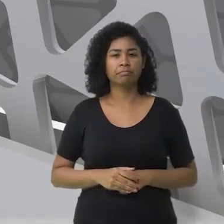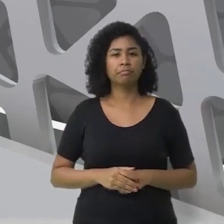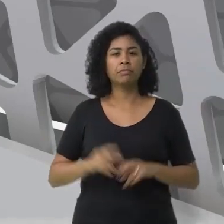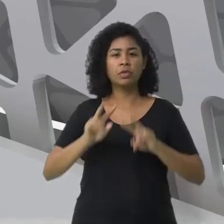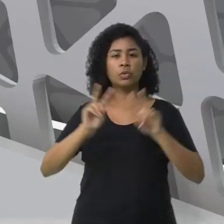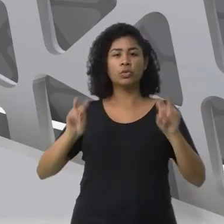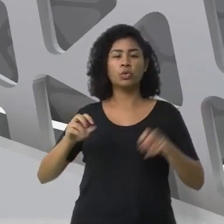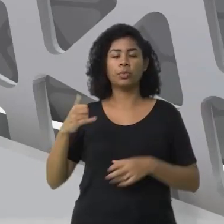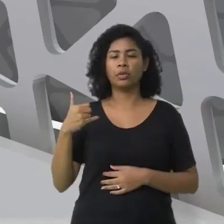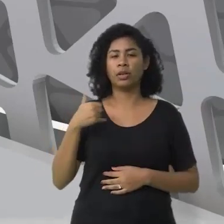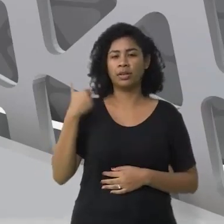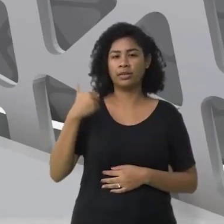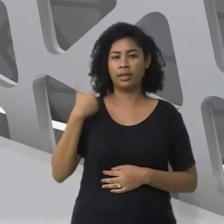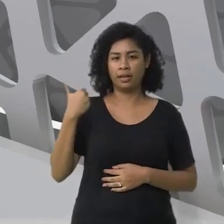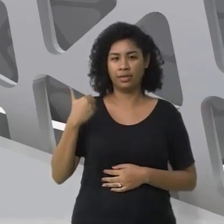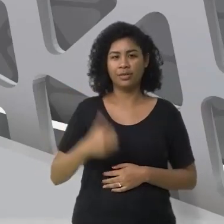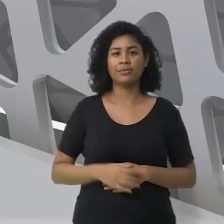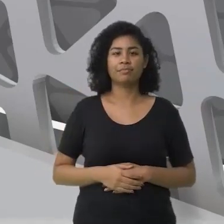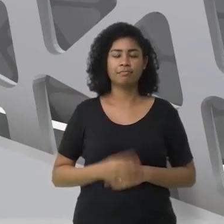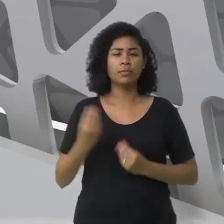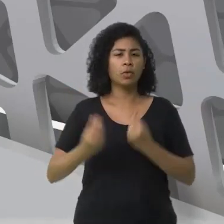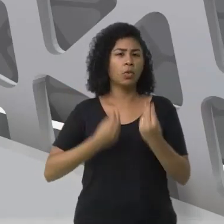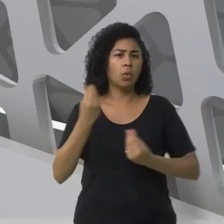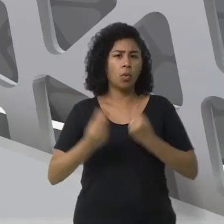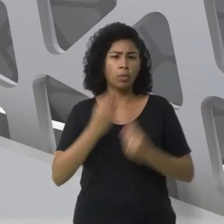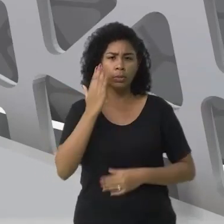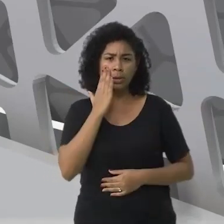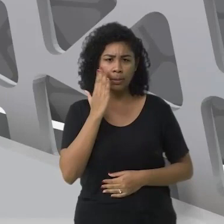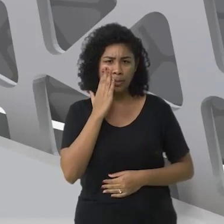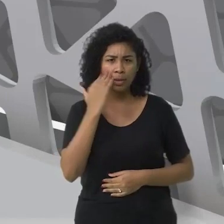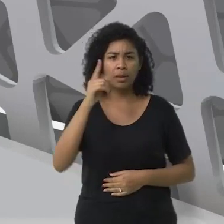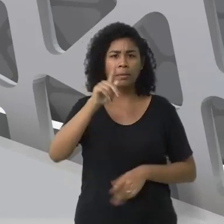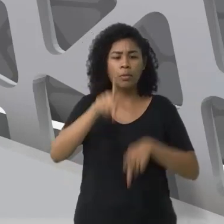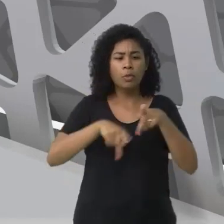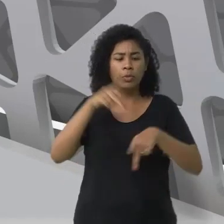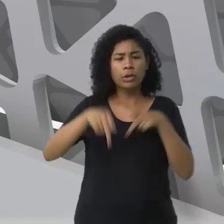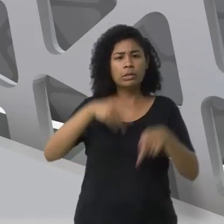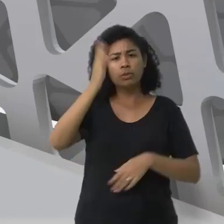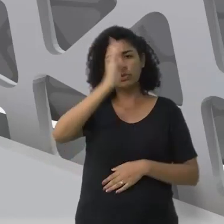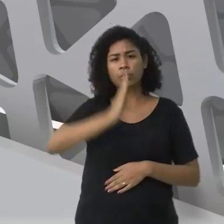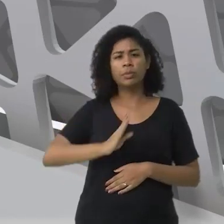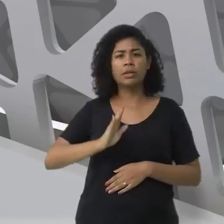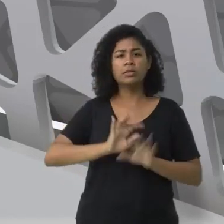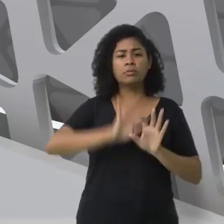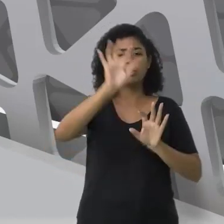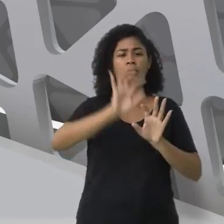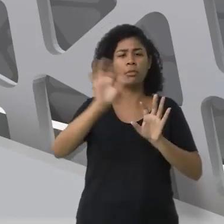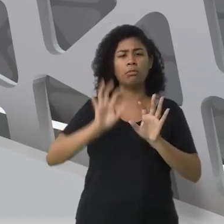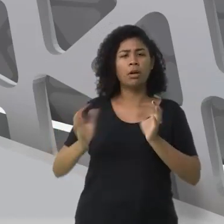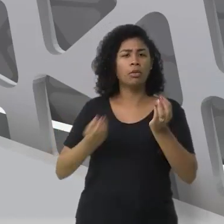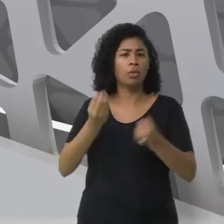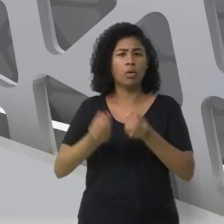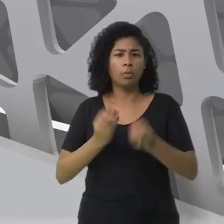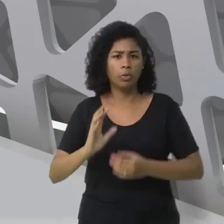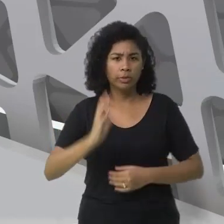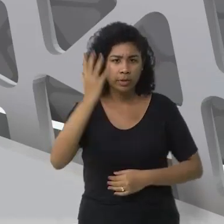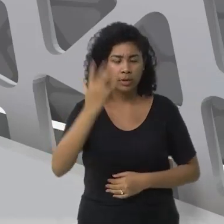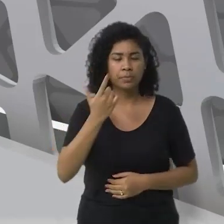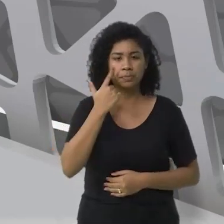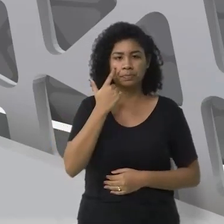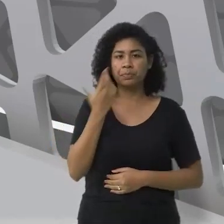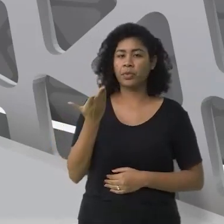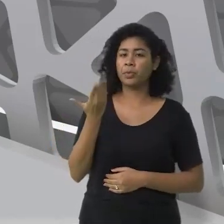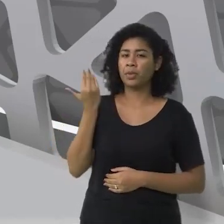idade. Como é que a gente verifica aí essa distribuição da população brasileira em relação à idade? Existia uma época, gente,